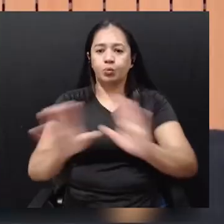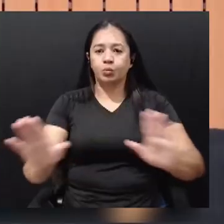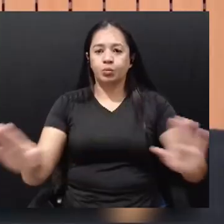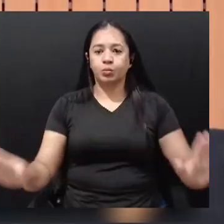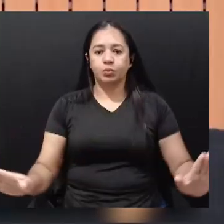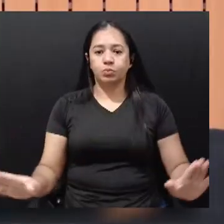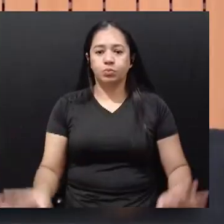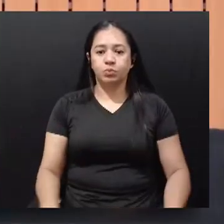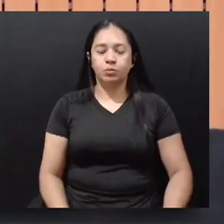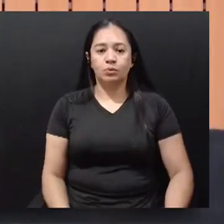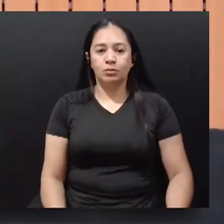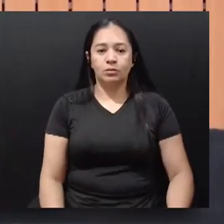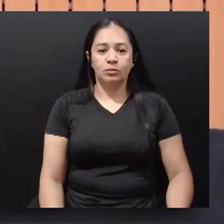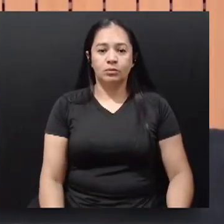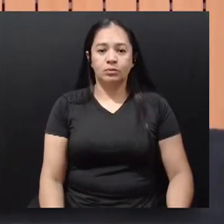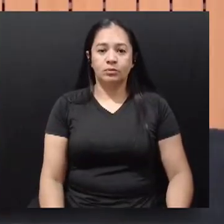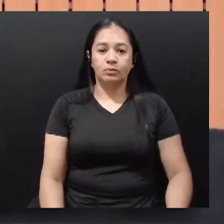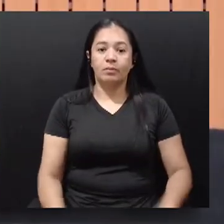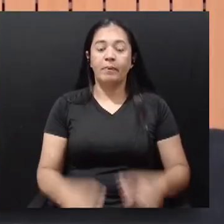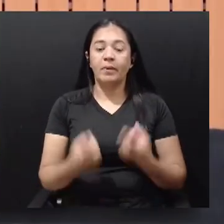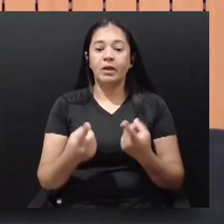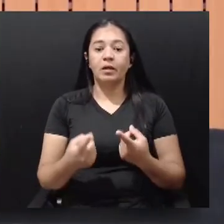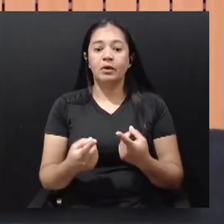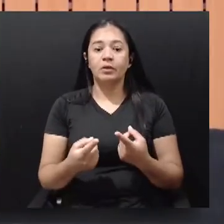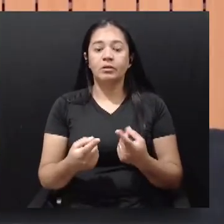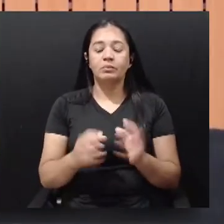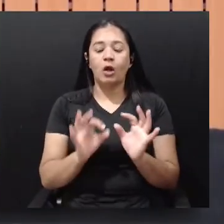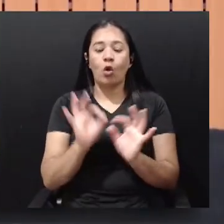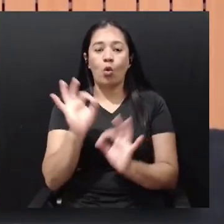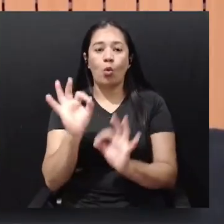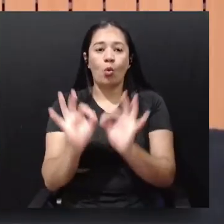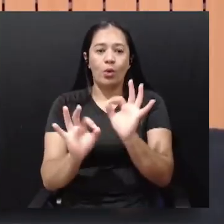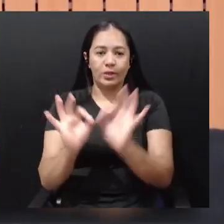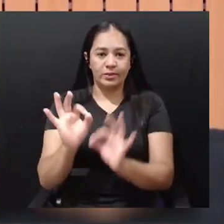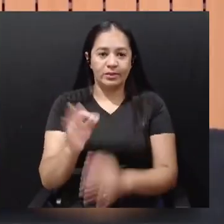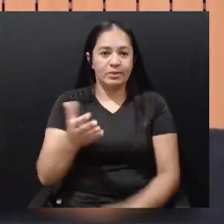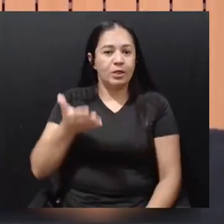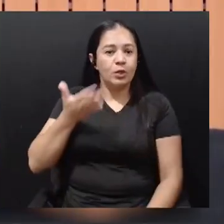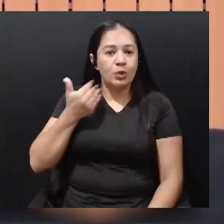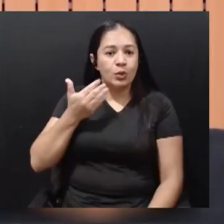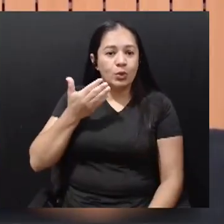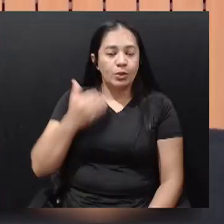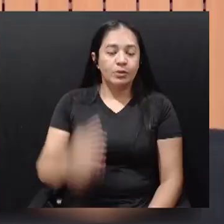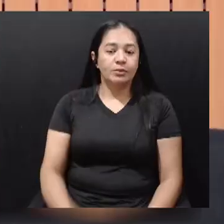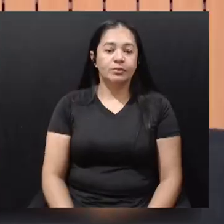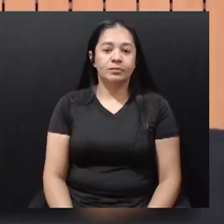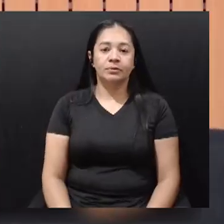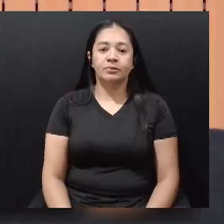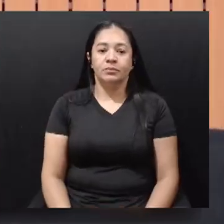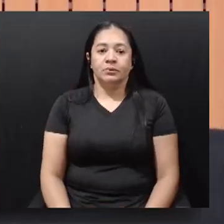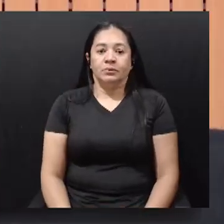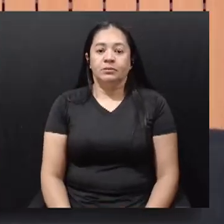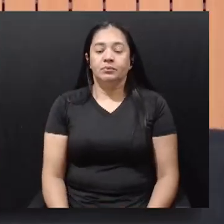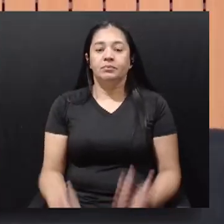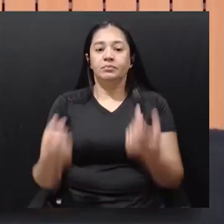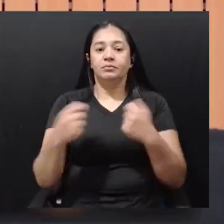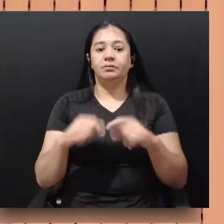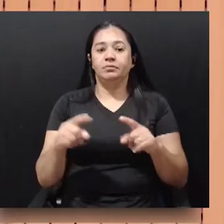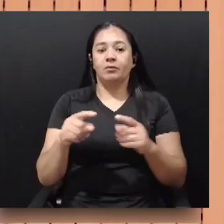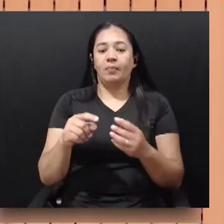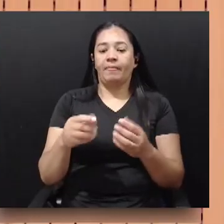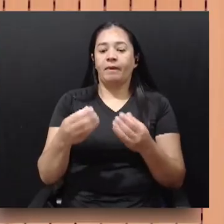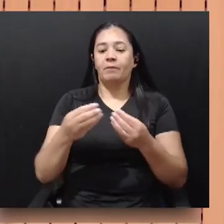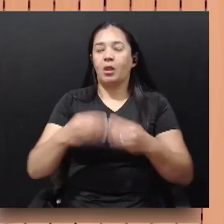vilanizar o consumo, mas sim organizar o consumo, né? É você não ter desperdício, não ter uma